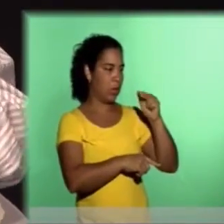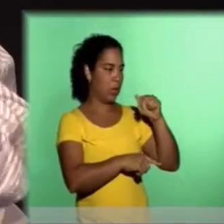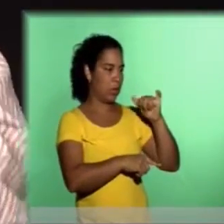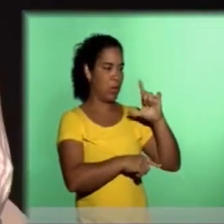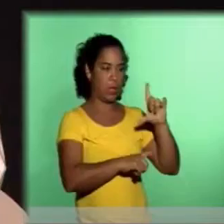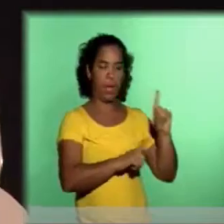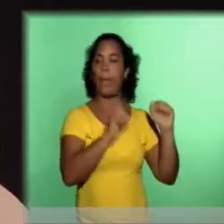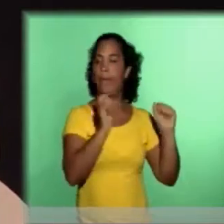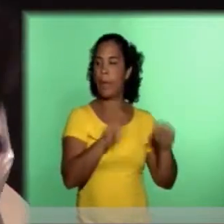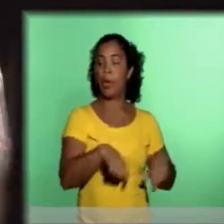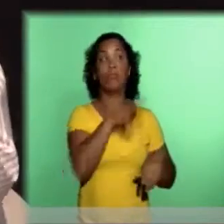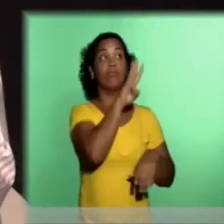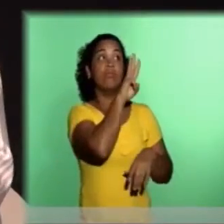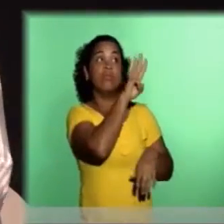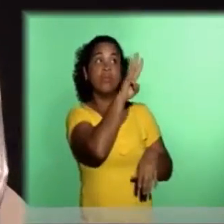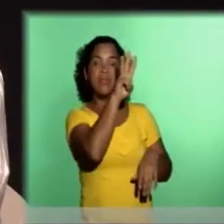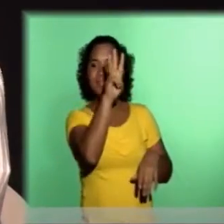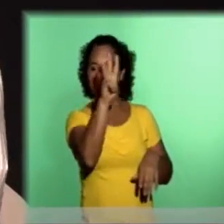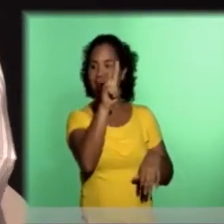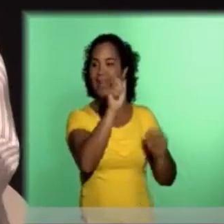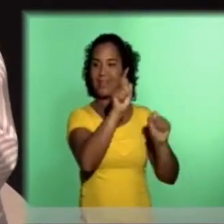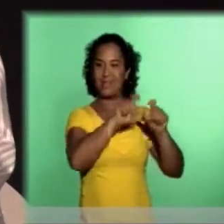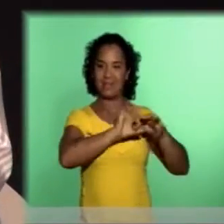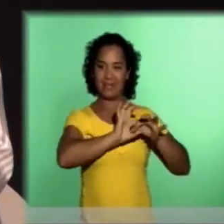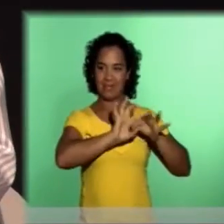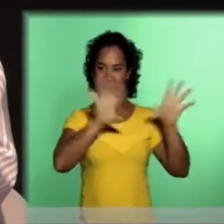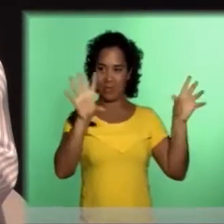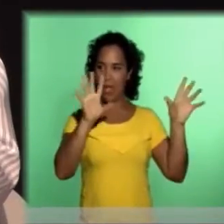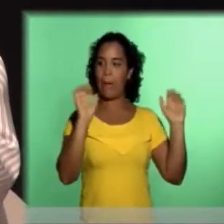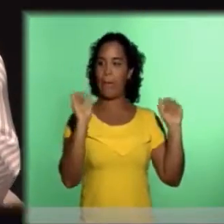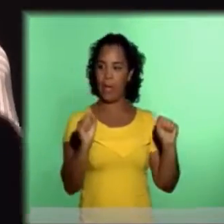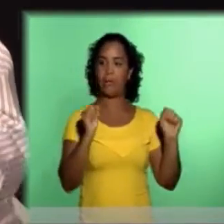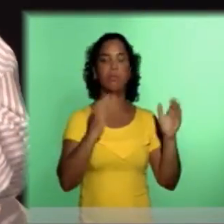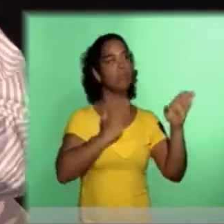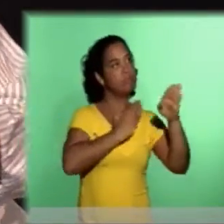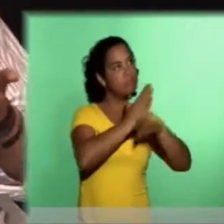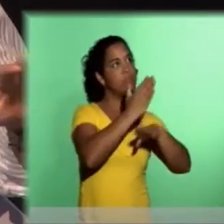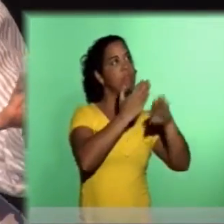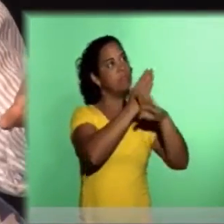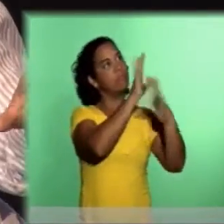seu site disponível.